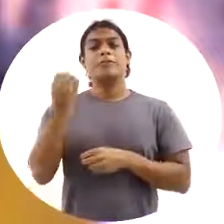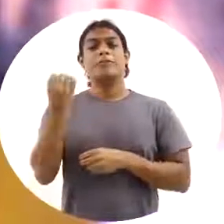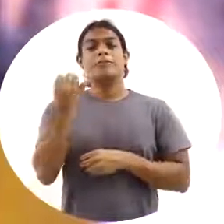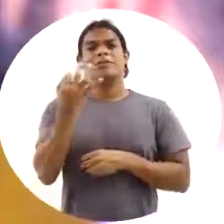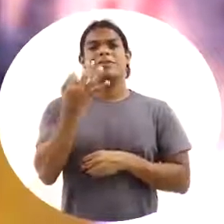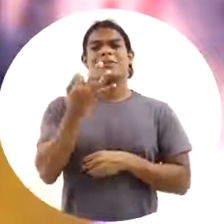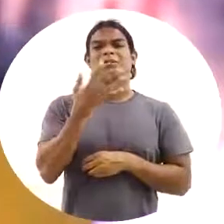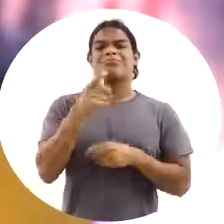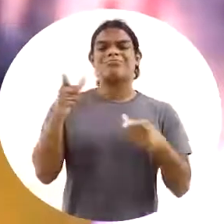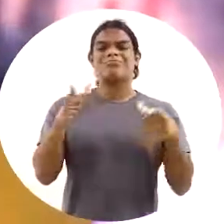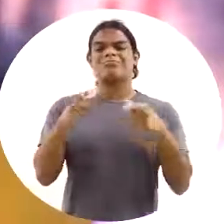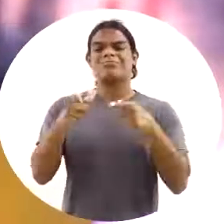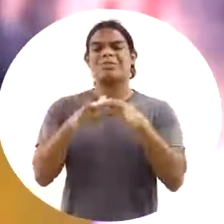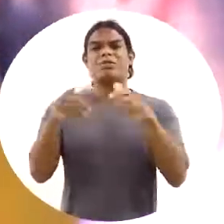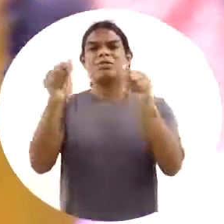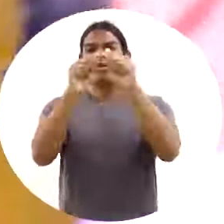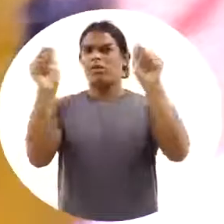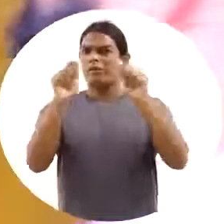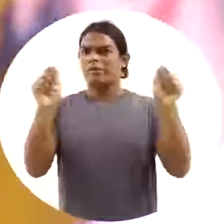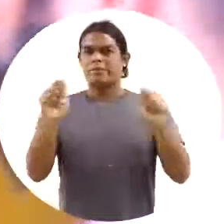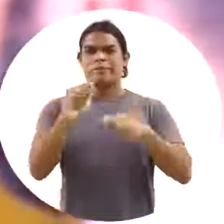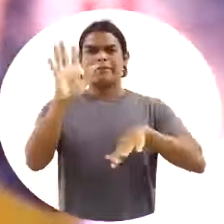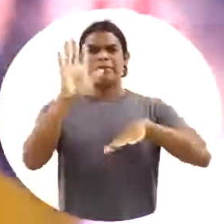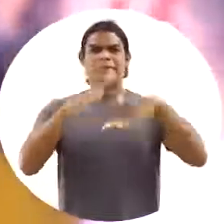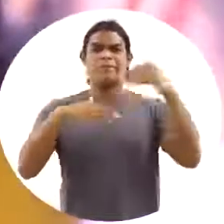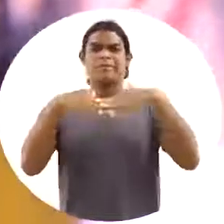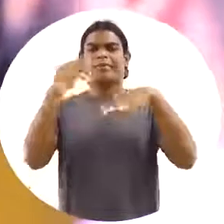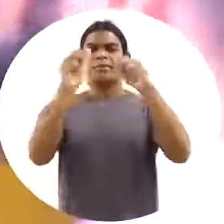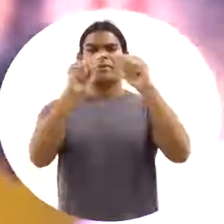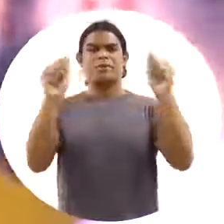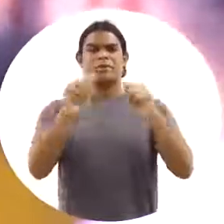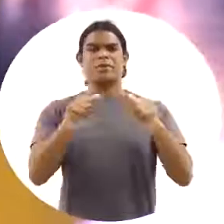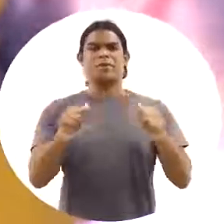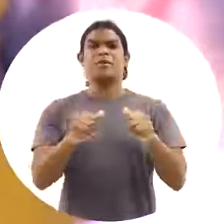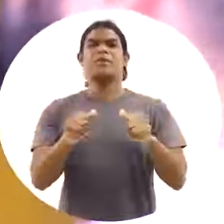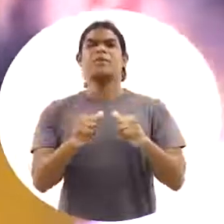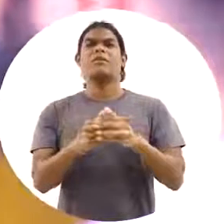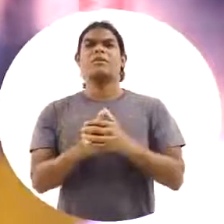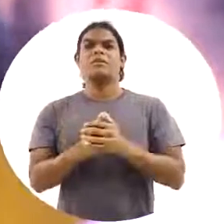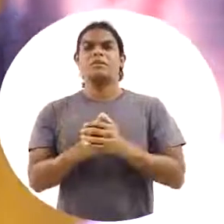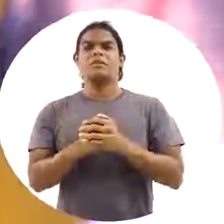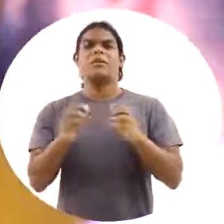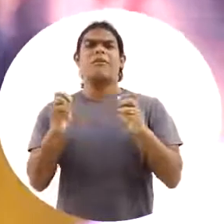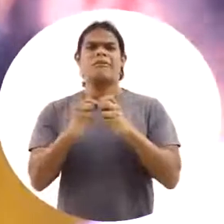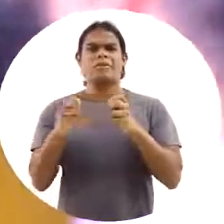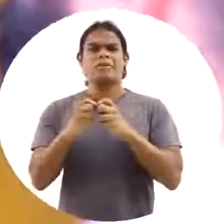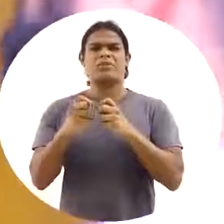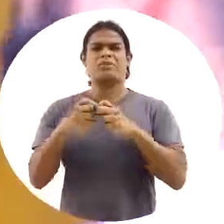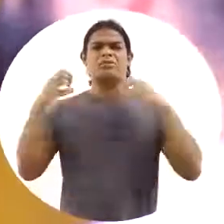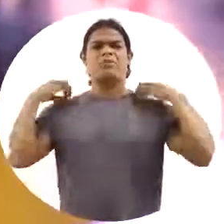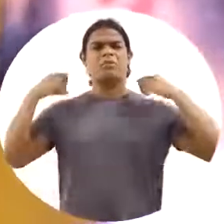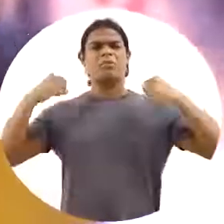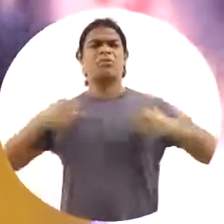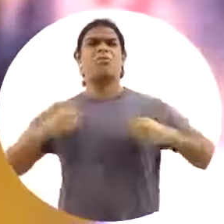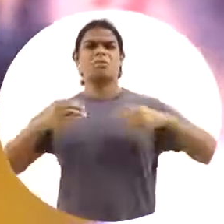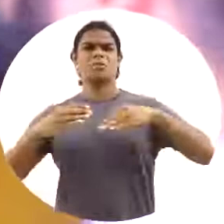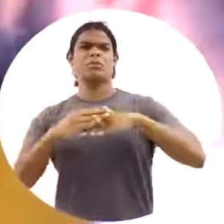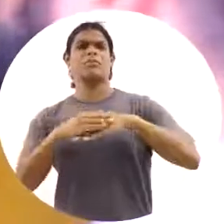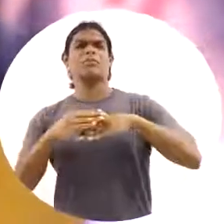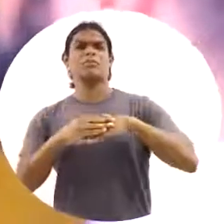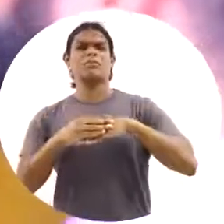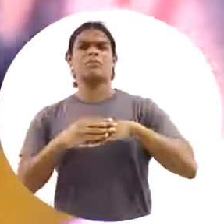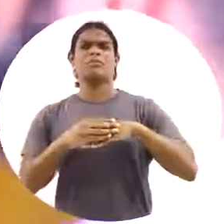esses artesãos que trabalham com reciclagem de pneus, você vê fazendo bolsas, sapatos, né? Acho que